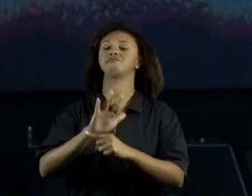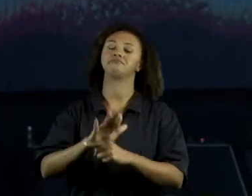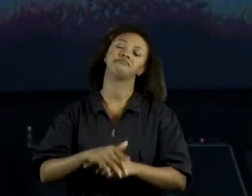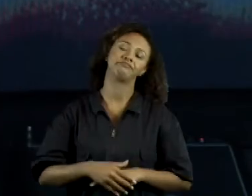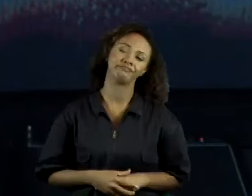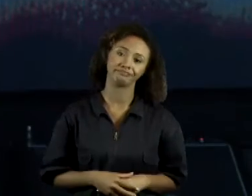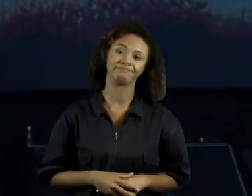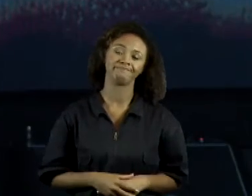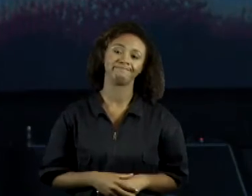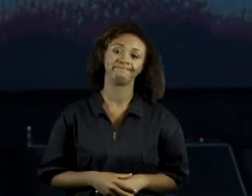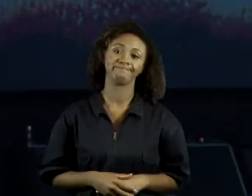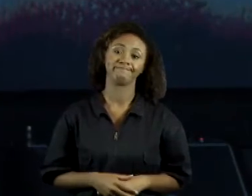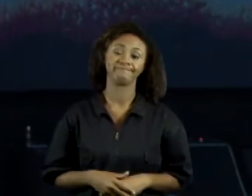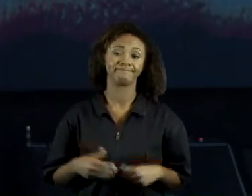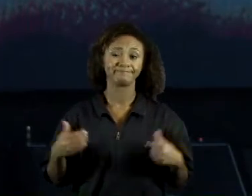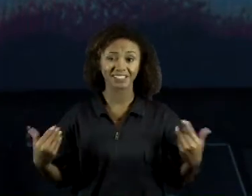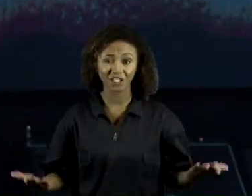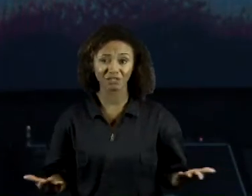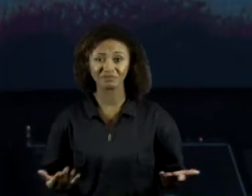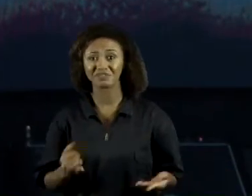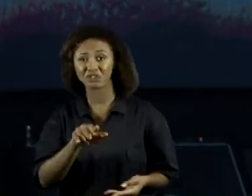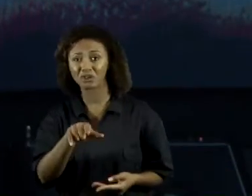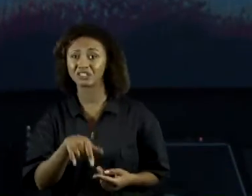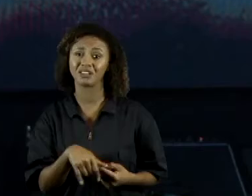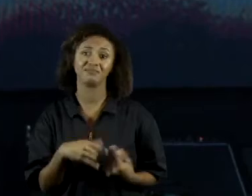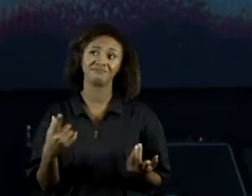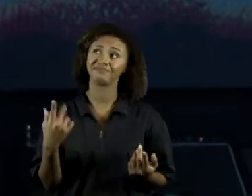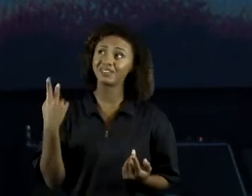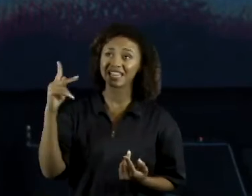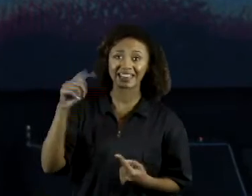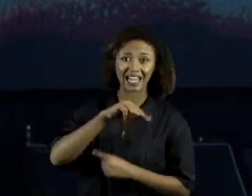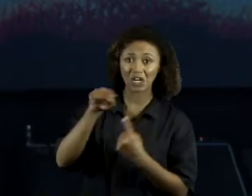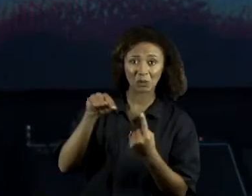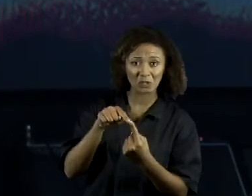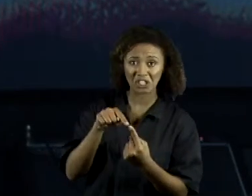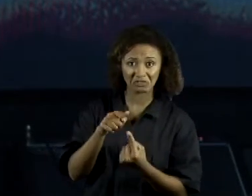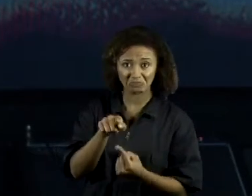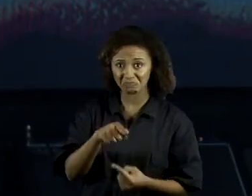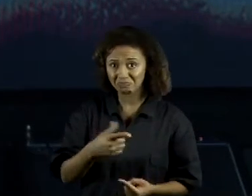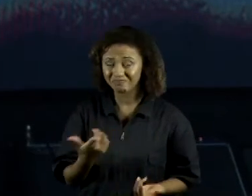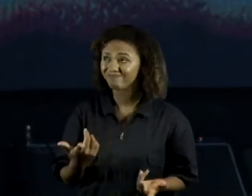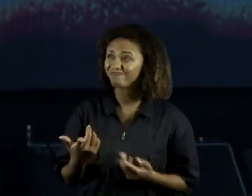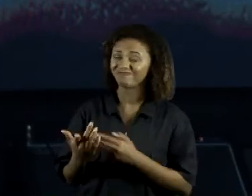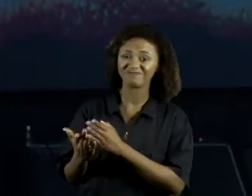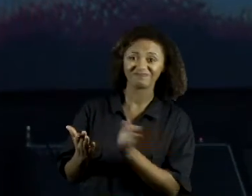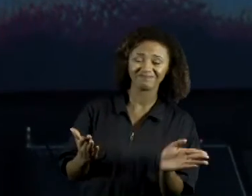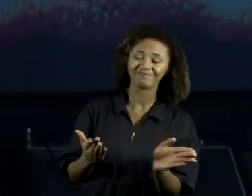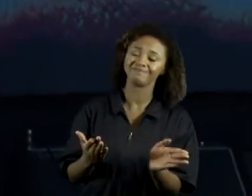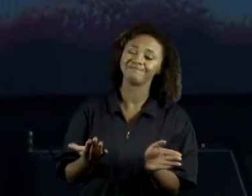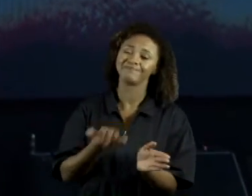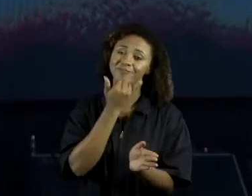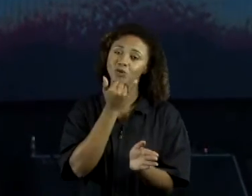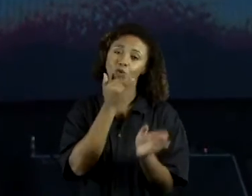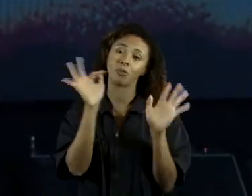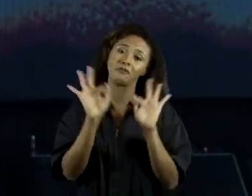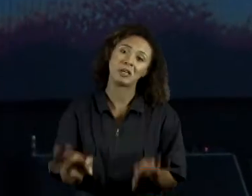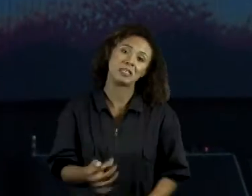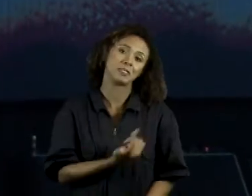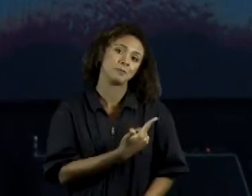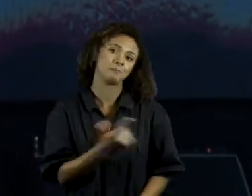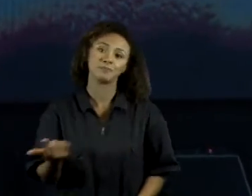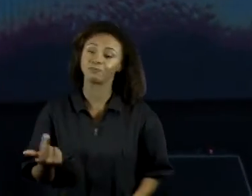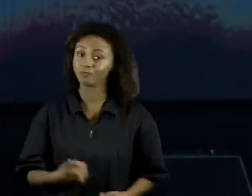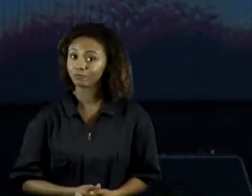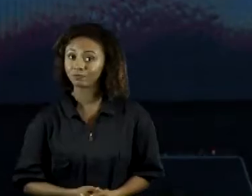Então, se você não tiver no propósito, você não vai ser feliz. Se você não tiver no propósito, você vai ter